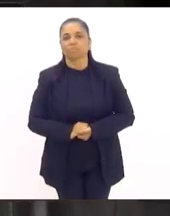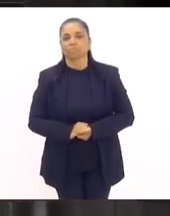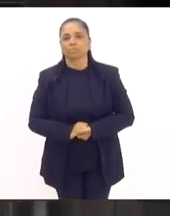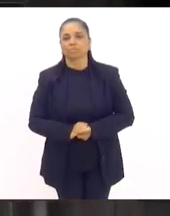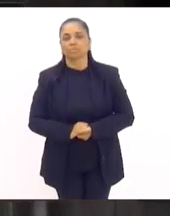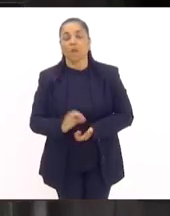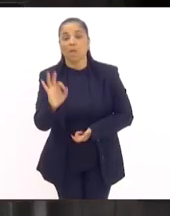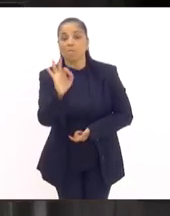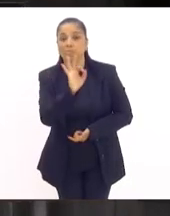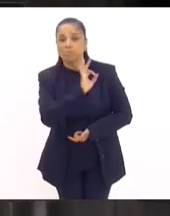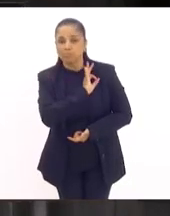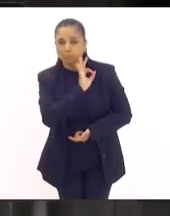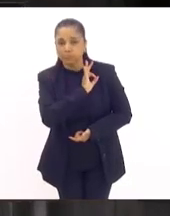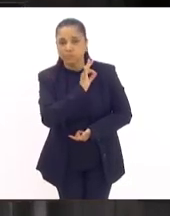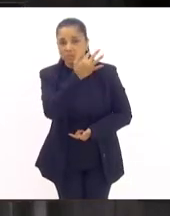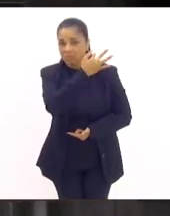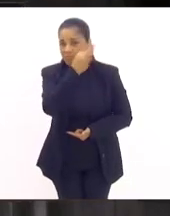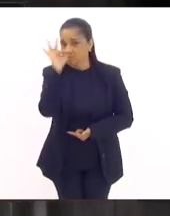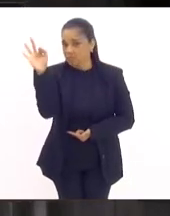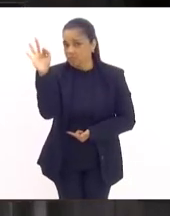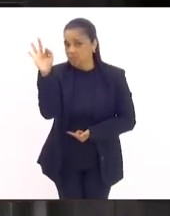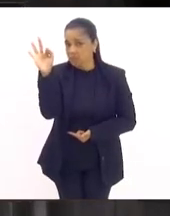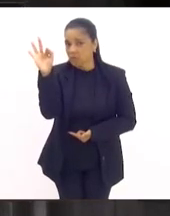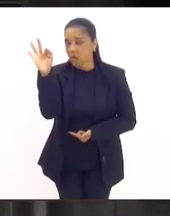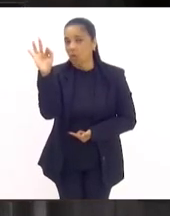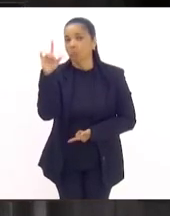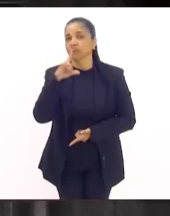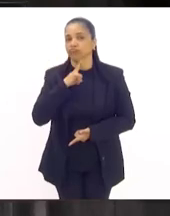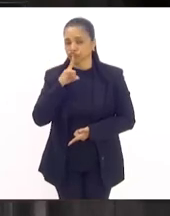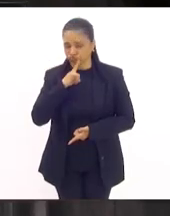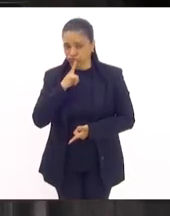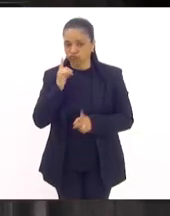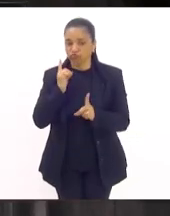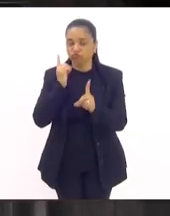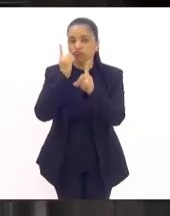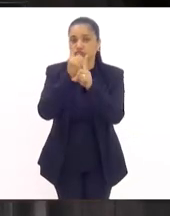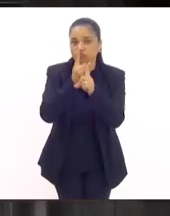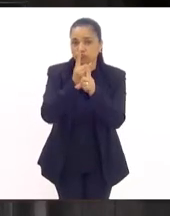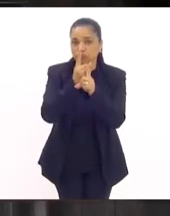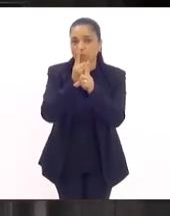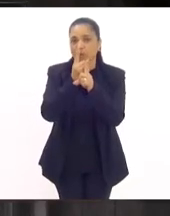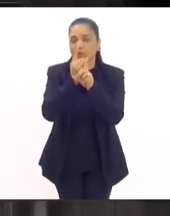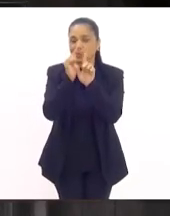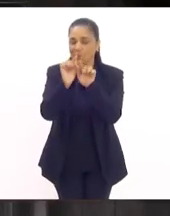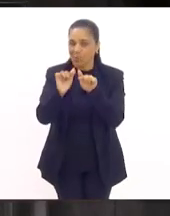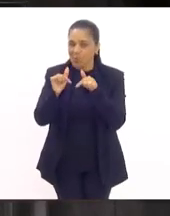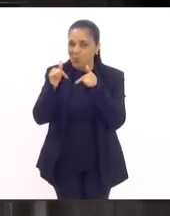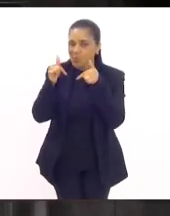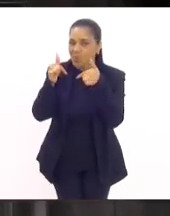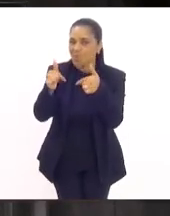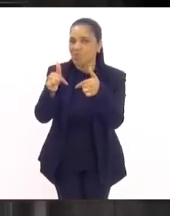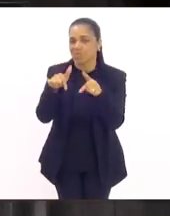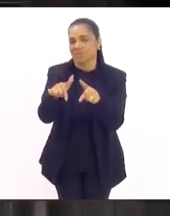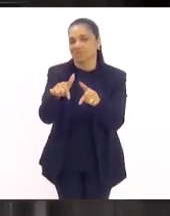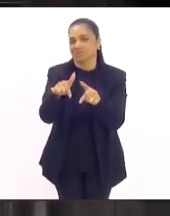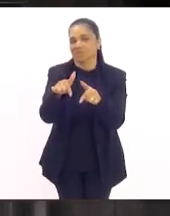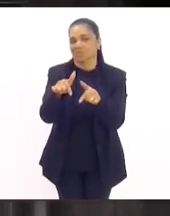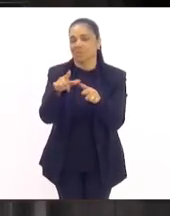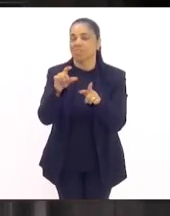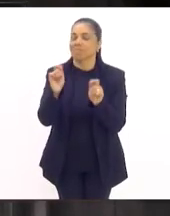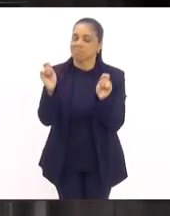a Polícia Federal havia interceptado uma ação que poderia terminar num